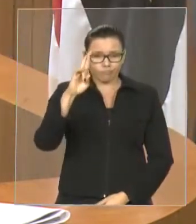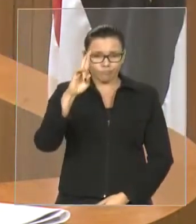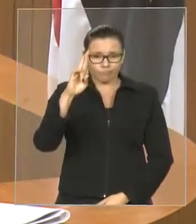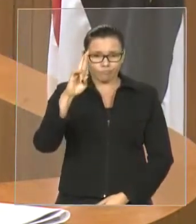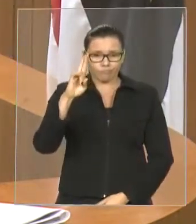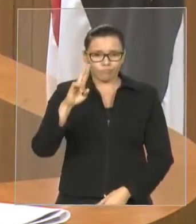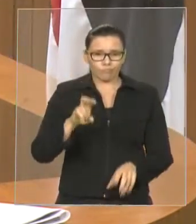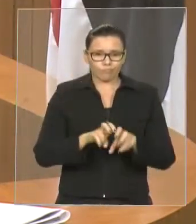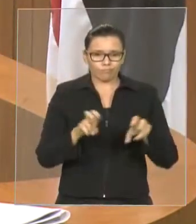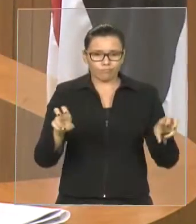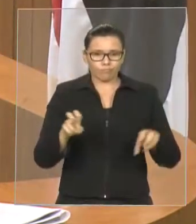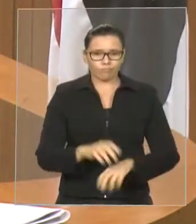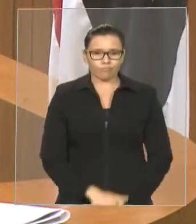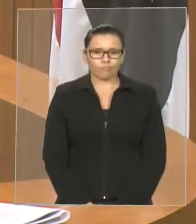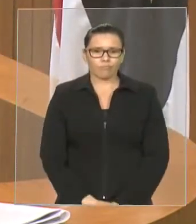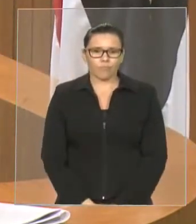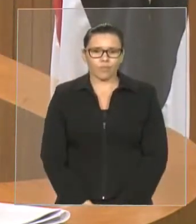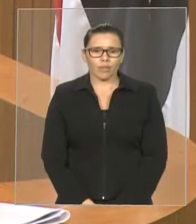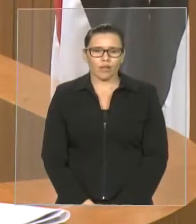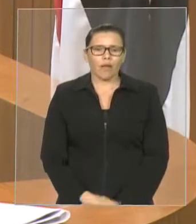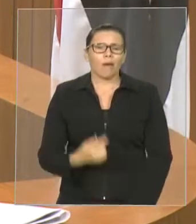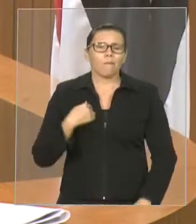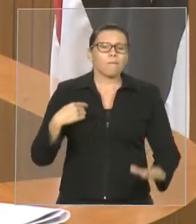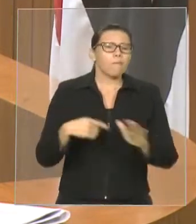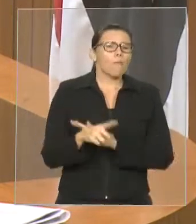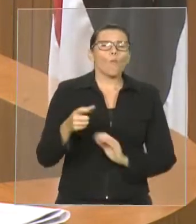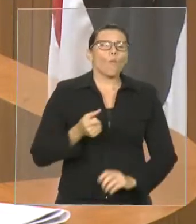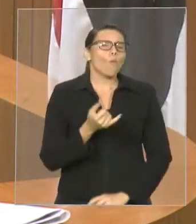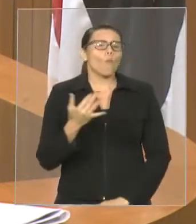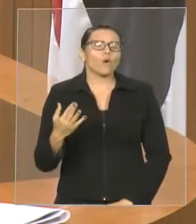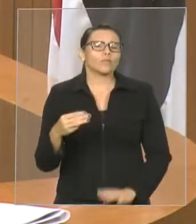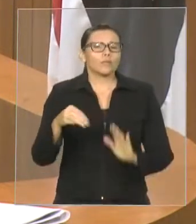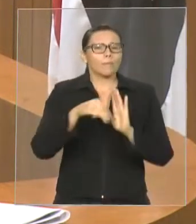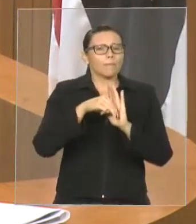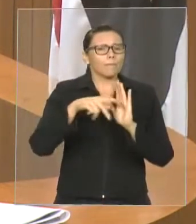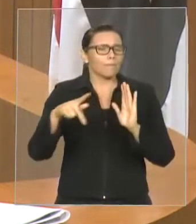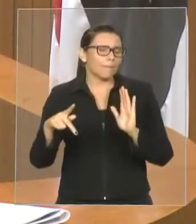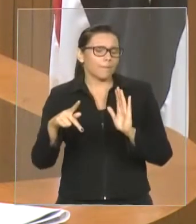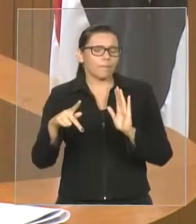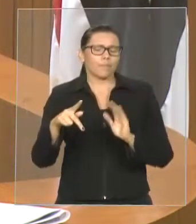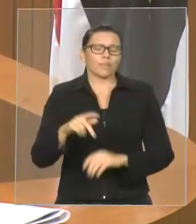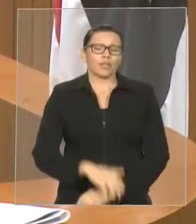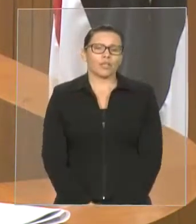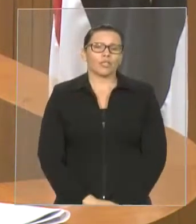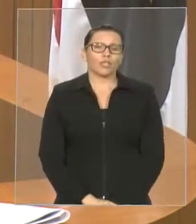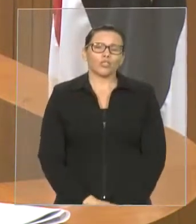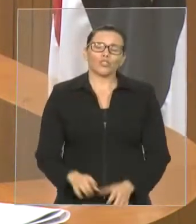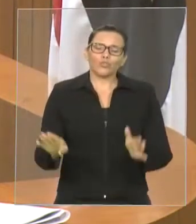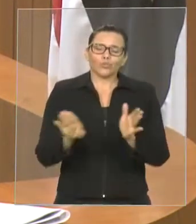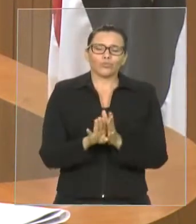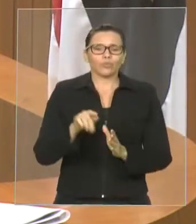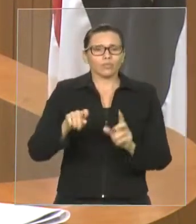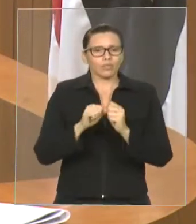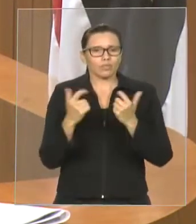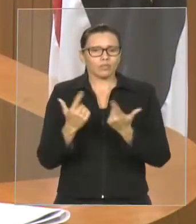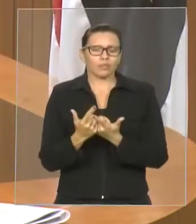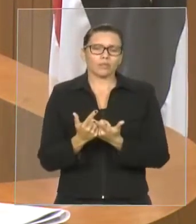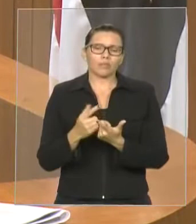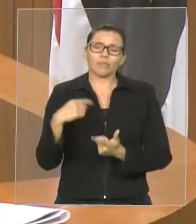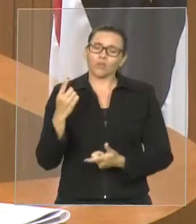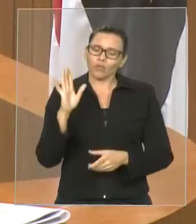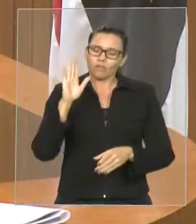medidas provisórias que já chegaram a esta casa somente este ano, deputada Nina Mello. E